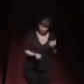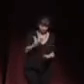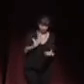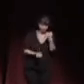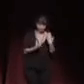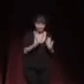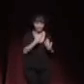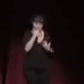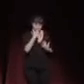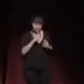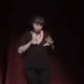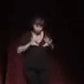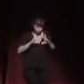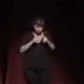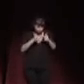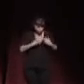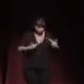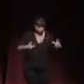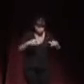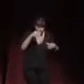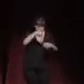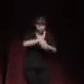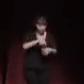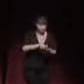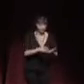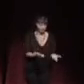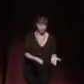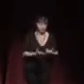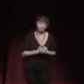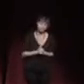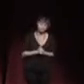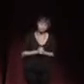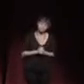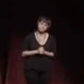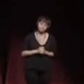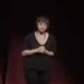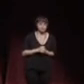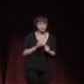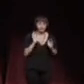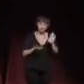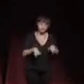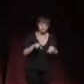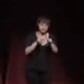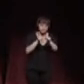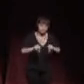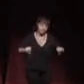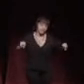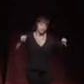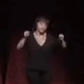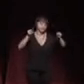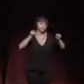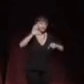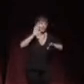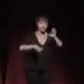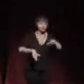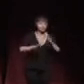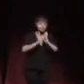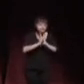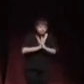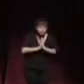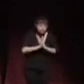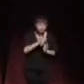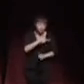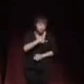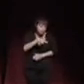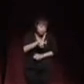tudo. Podem se encontrar tanto frases ou orações religiosas,